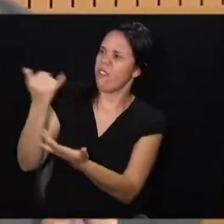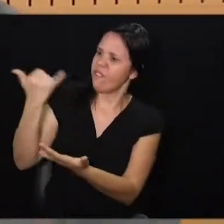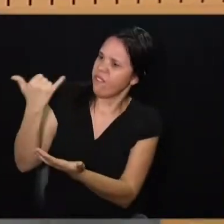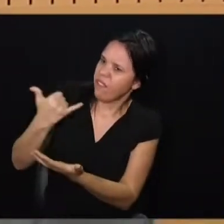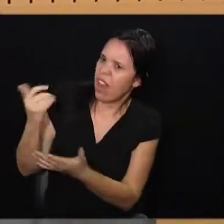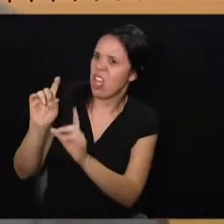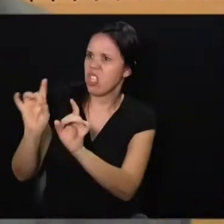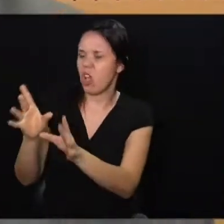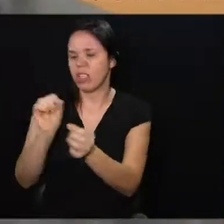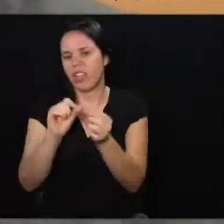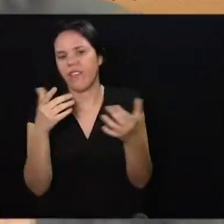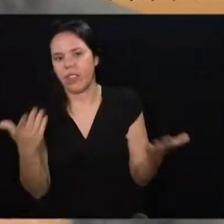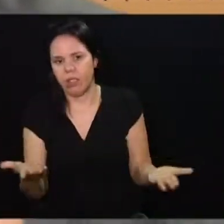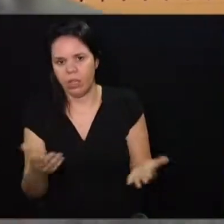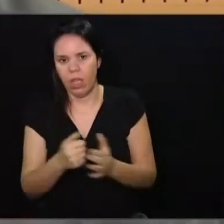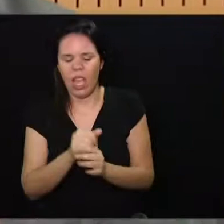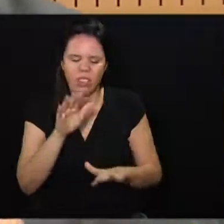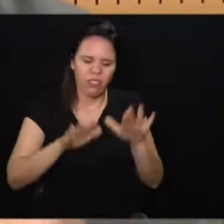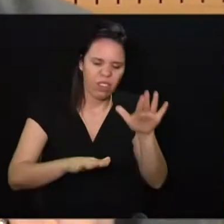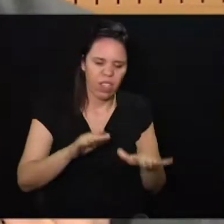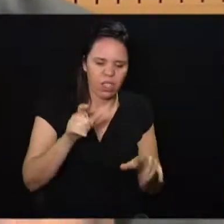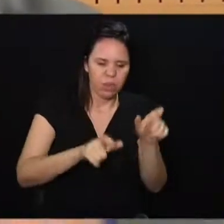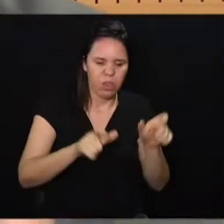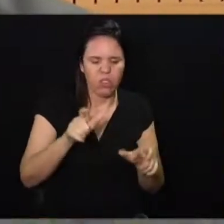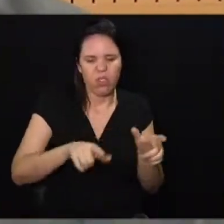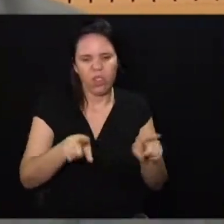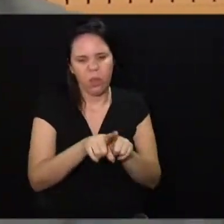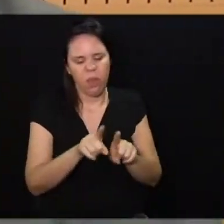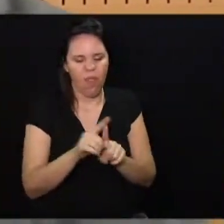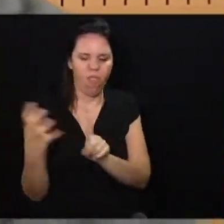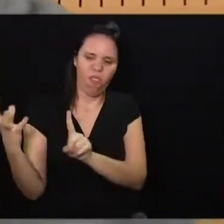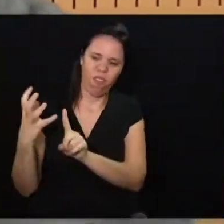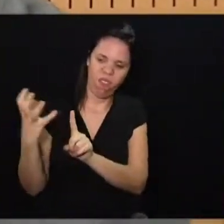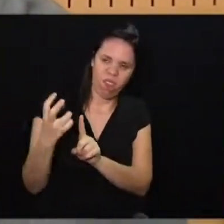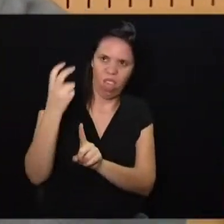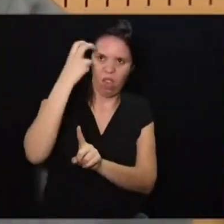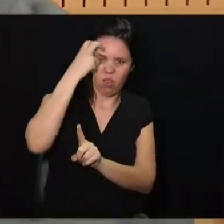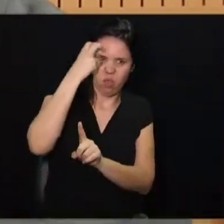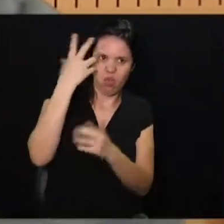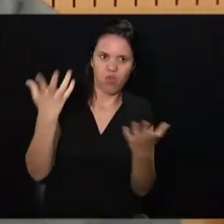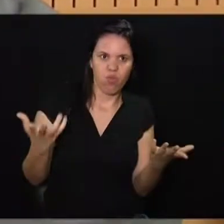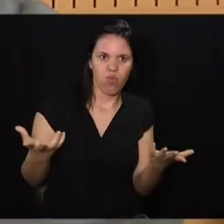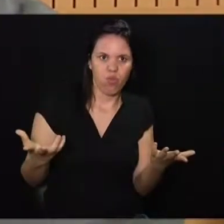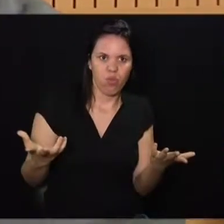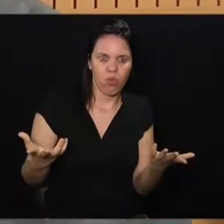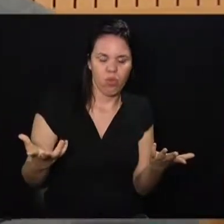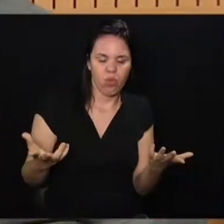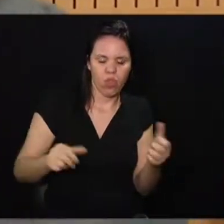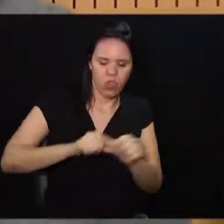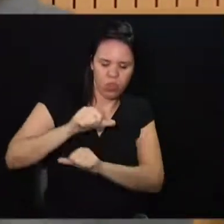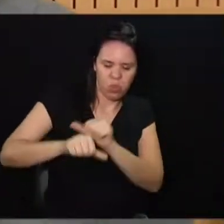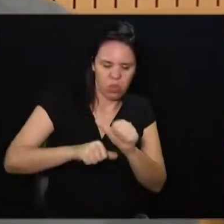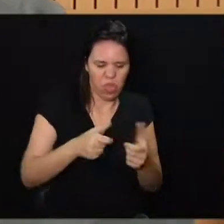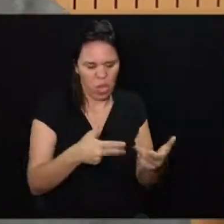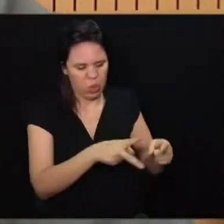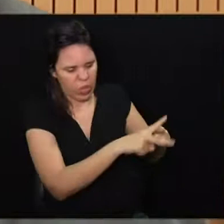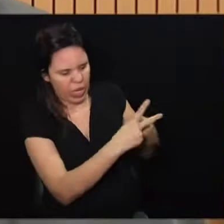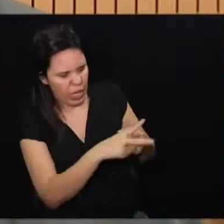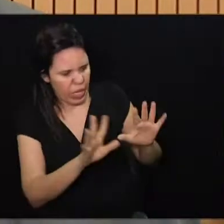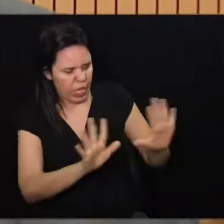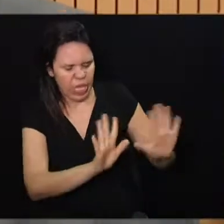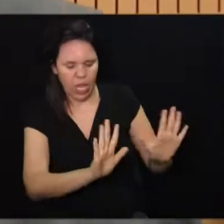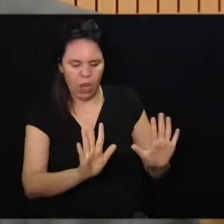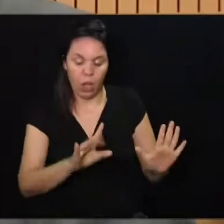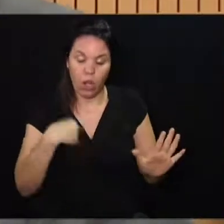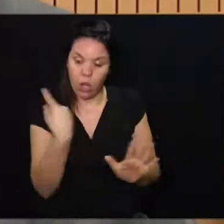fomos literalmente cultivados ou tivemos a cultura de mudar o mundo externo primeiro. Conserta aqui, arruma ali, mas